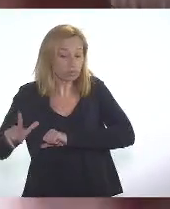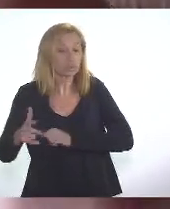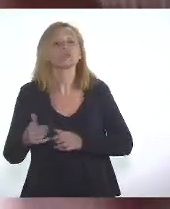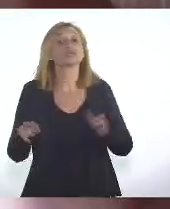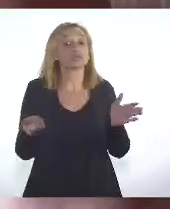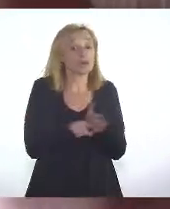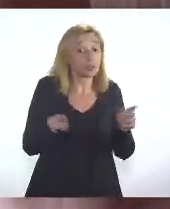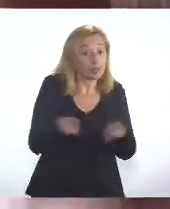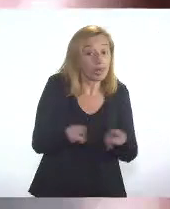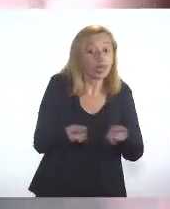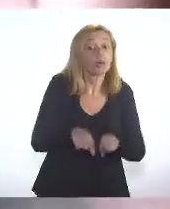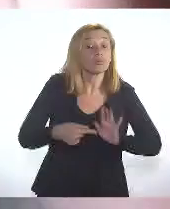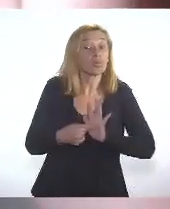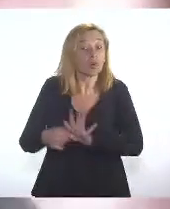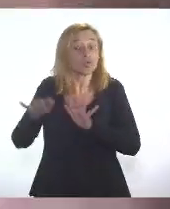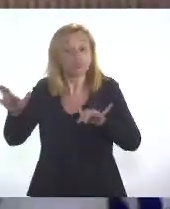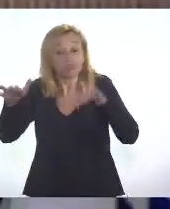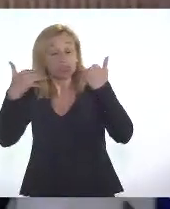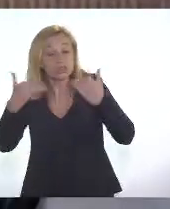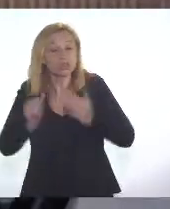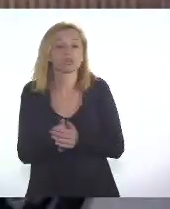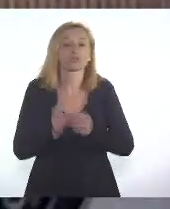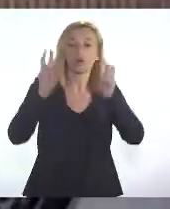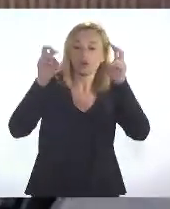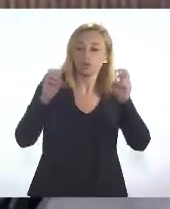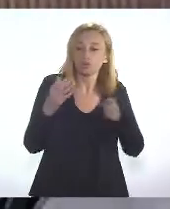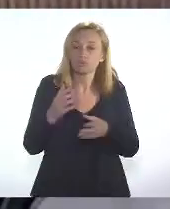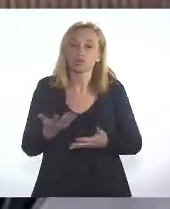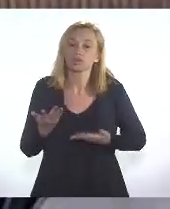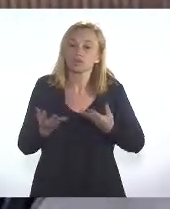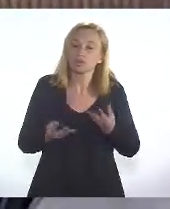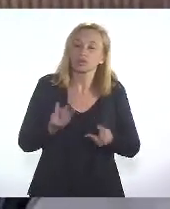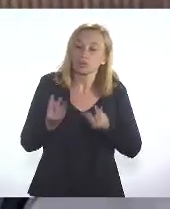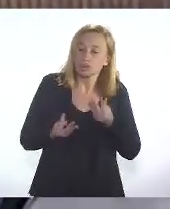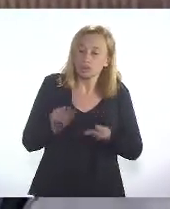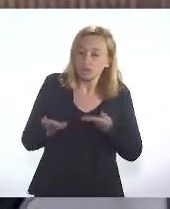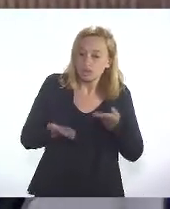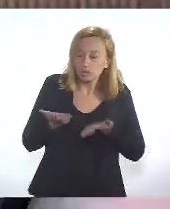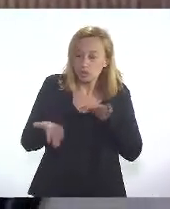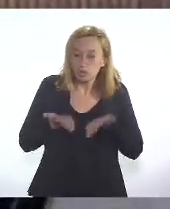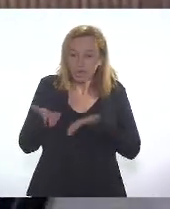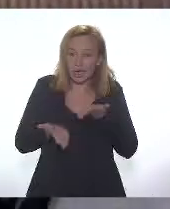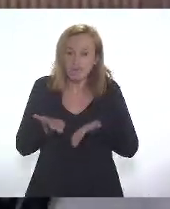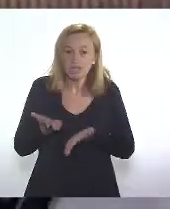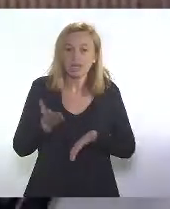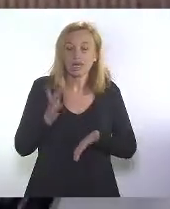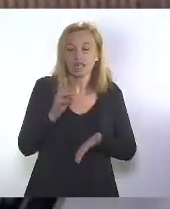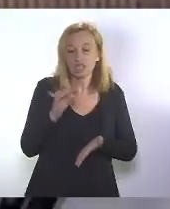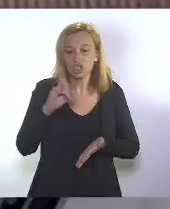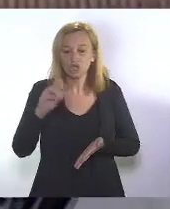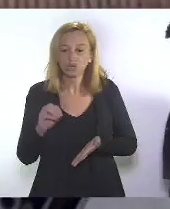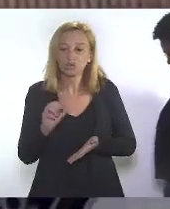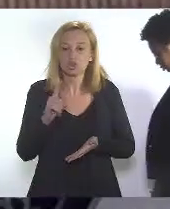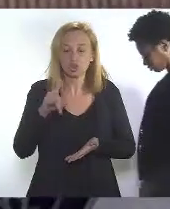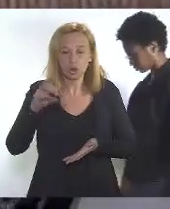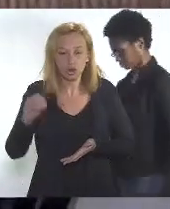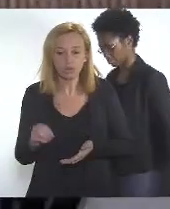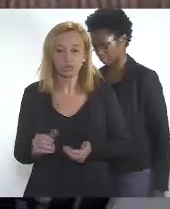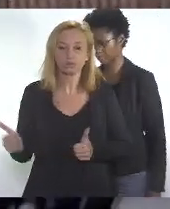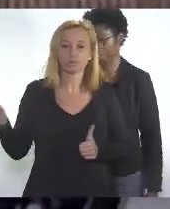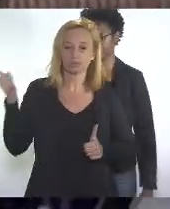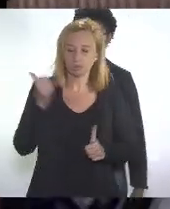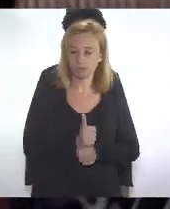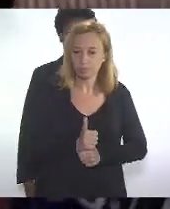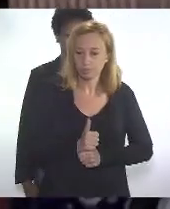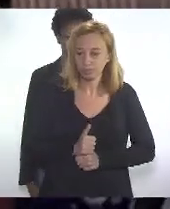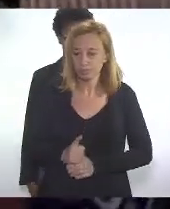ele também chama a atenção para a questão do tratamento dos resíduos sólidos, mesmo lembrando que